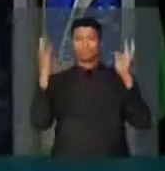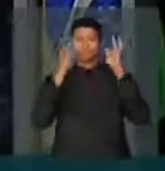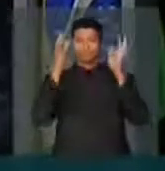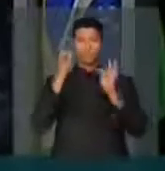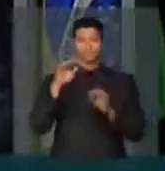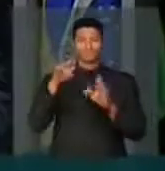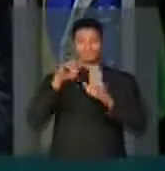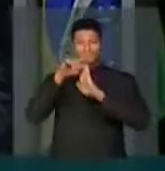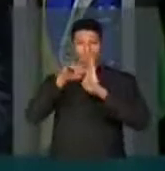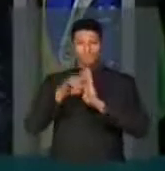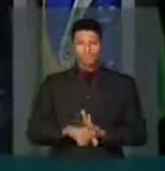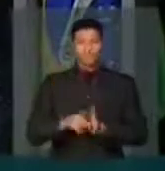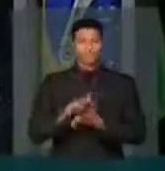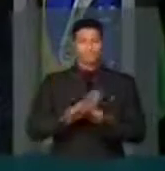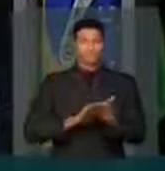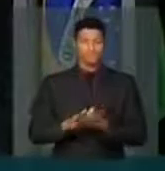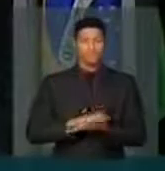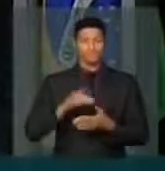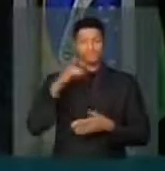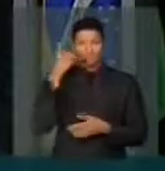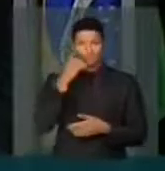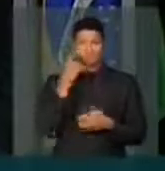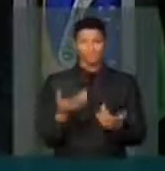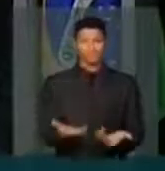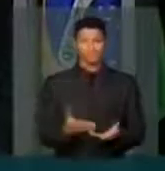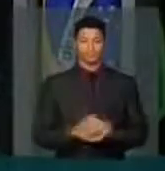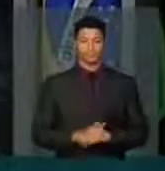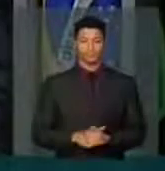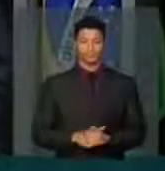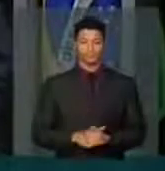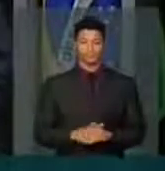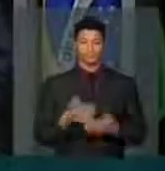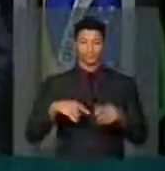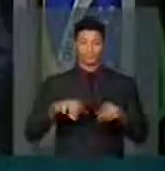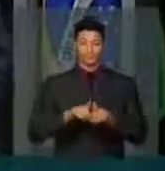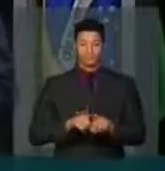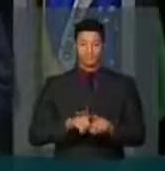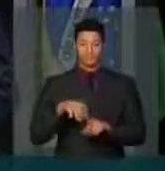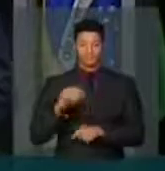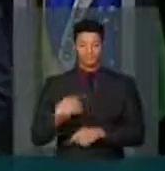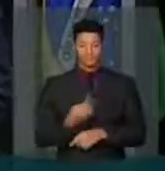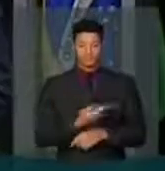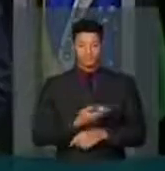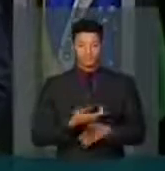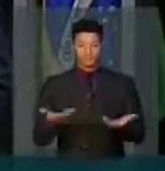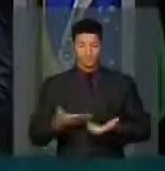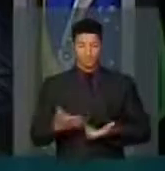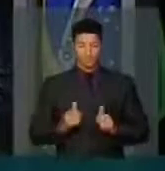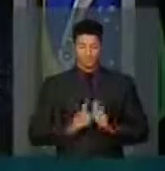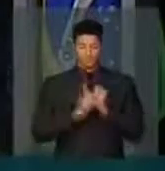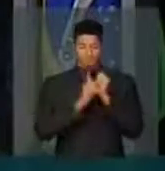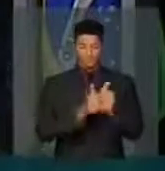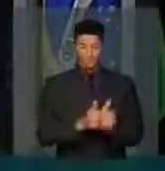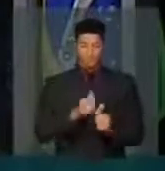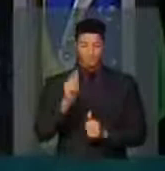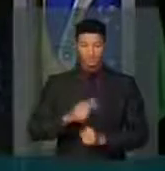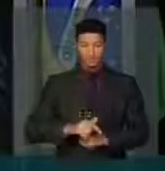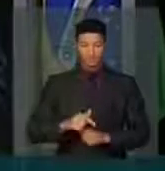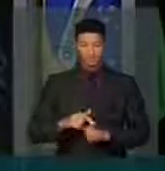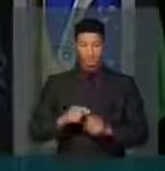e cientificamente, caro deputado. Então, o que a gente está acompanhando é